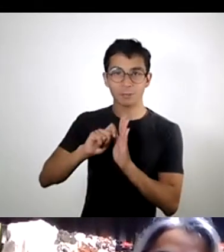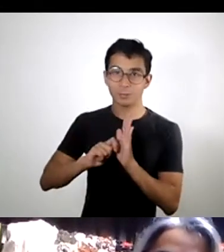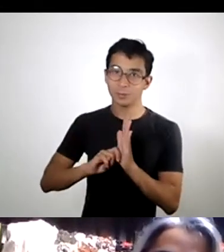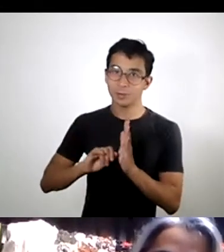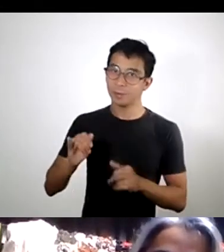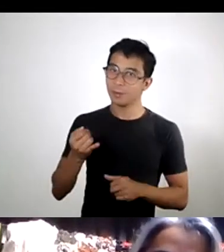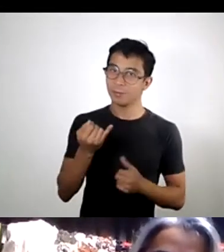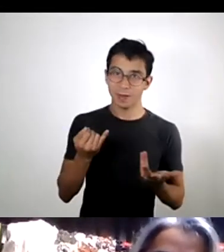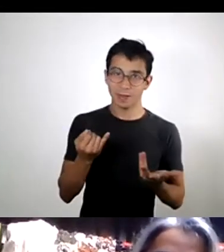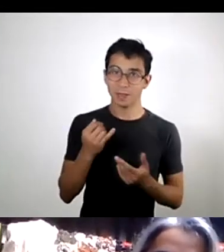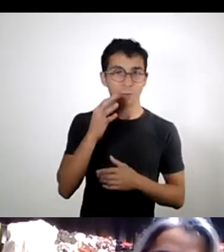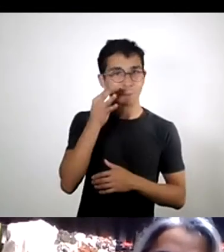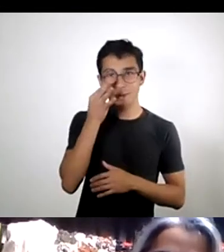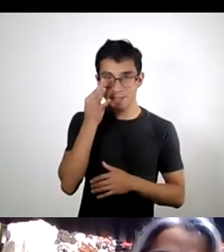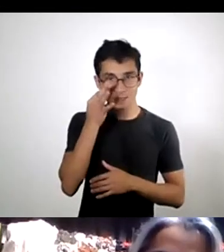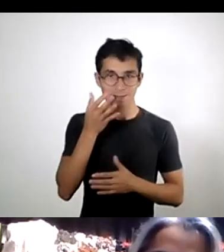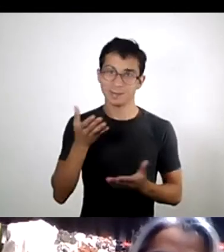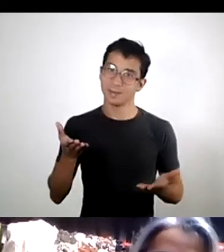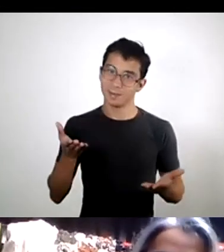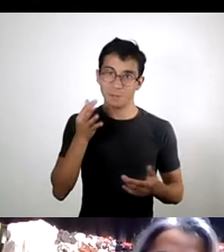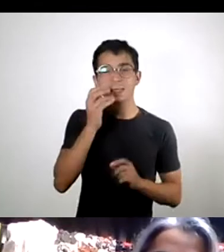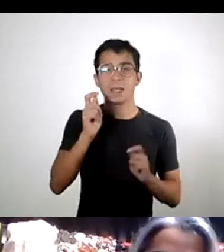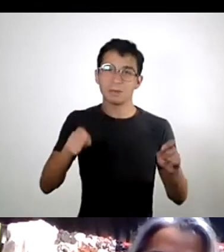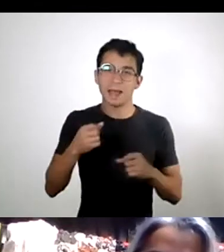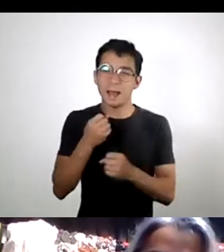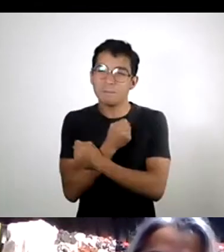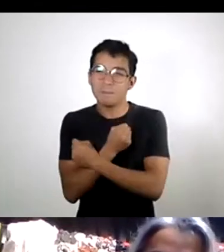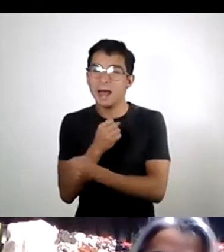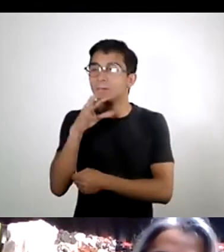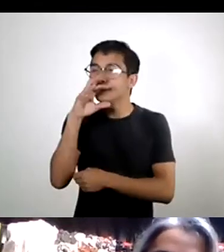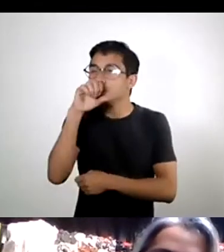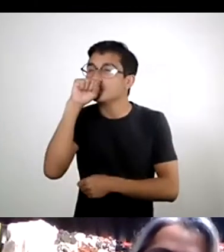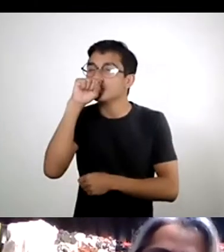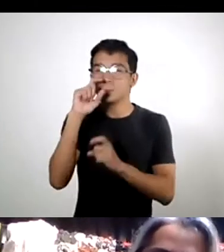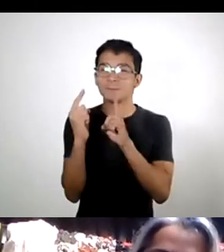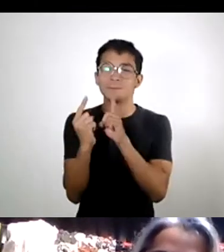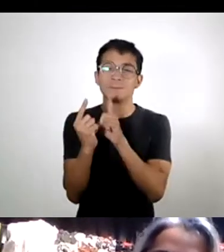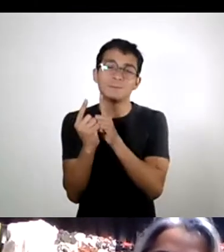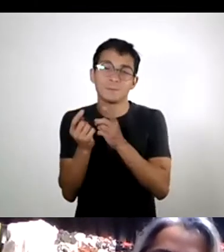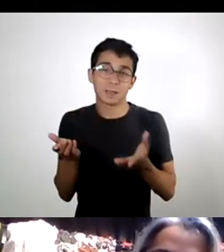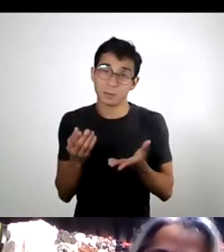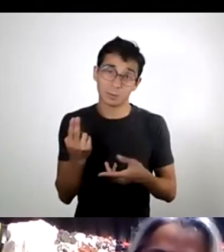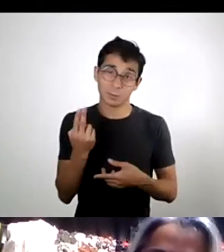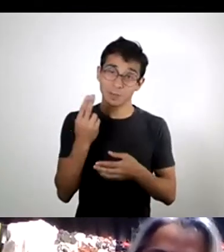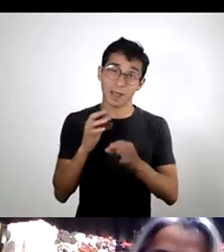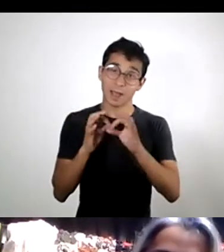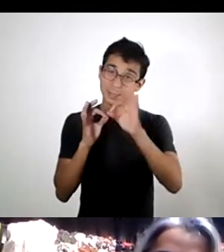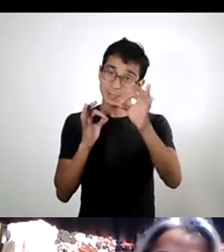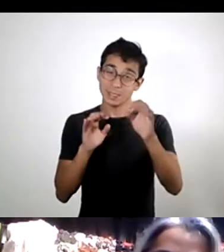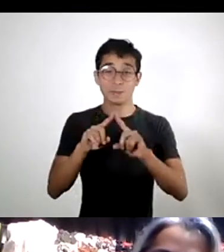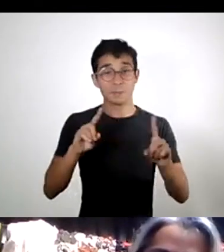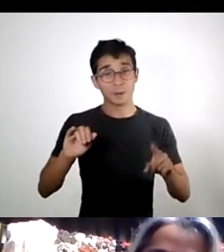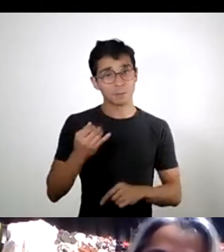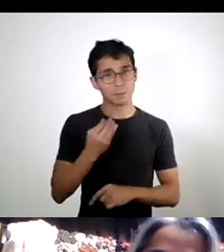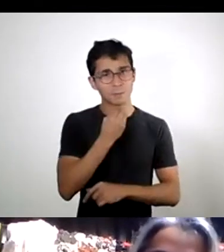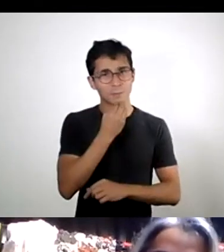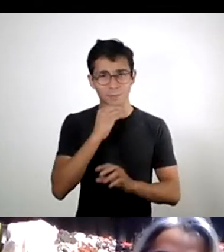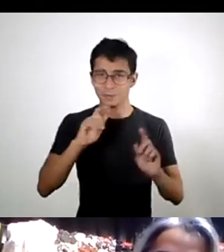cheirar, fazer várias coisas que, infelizmente, a gente não pode agora. Mas é isso, fiquem à vontade,